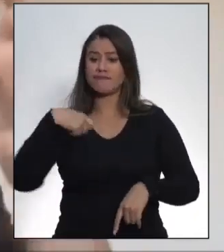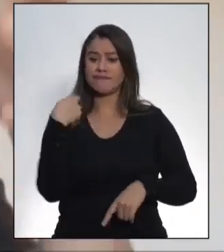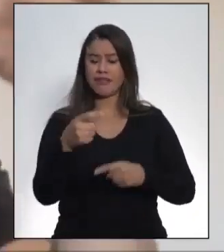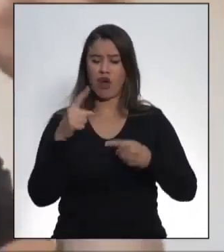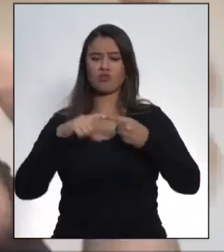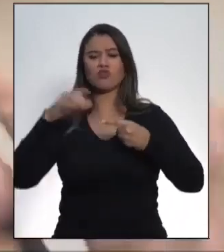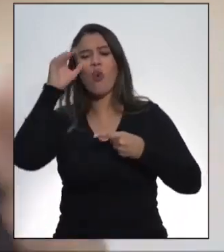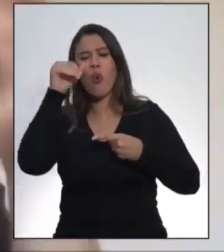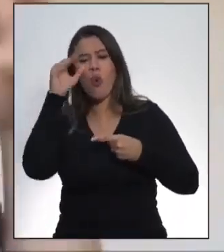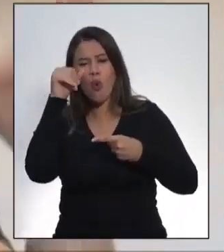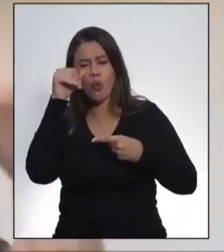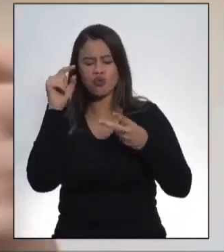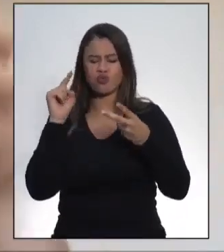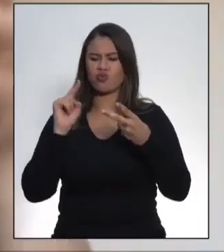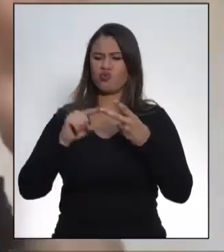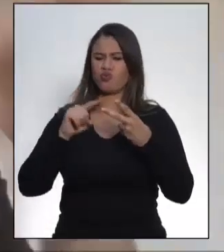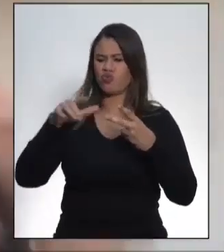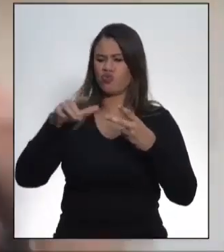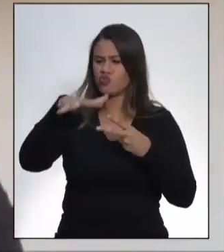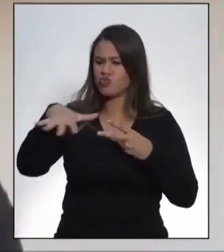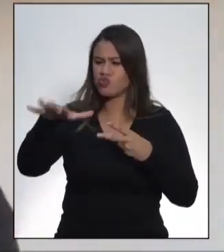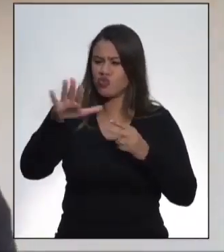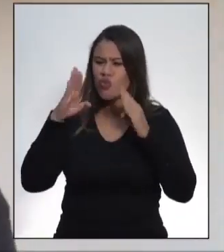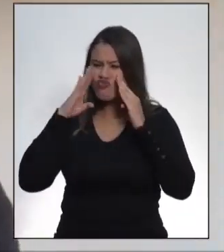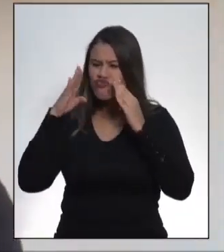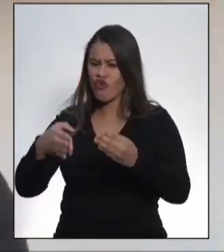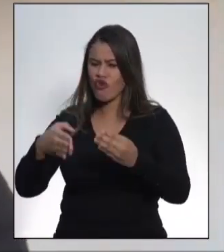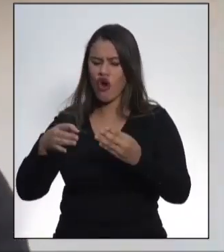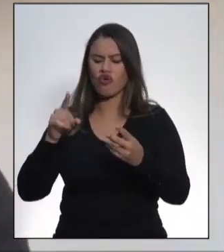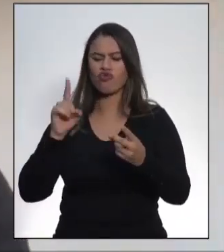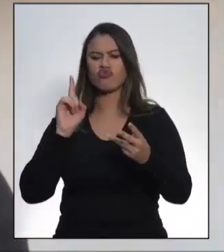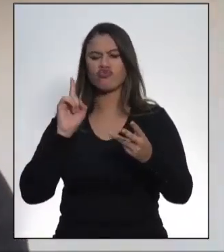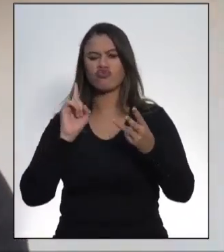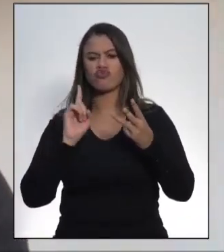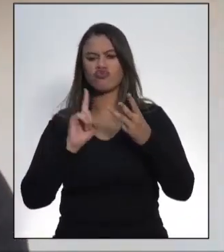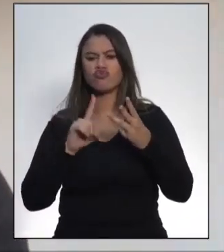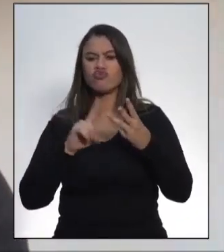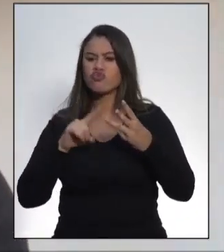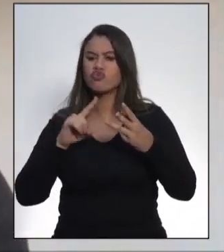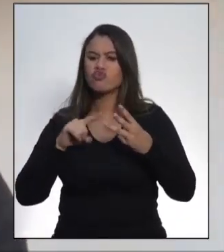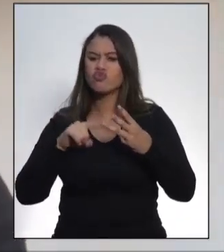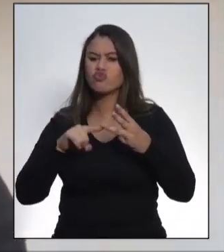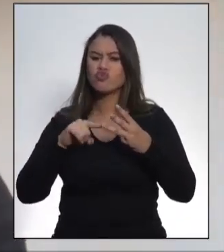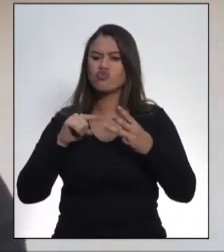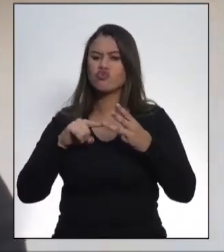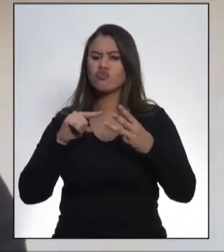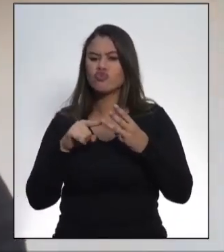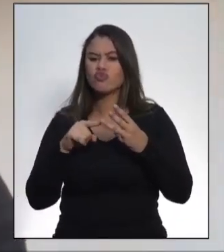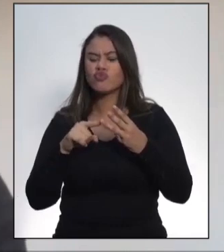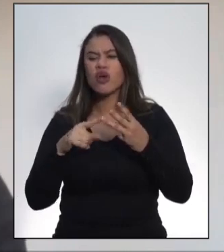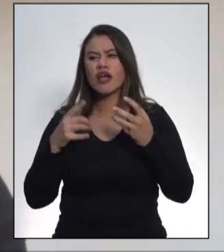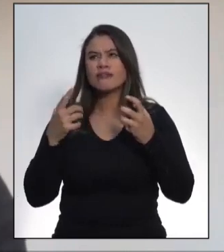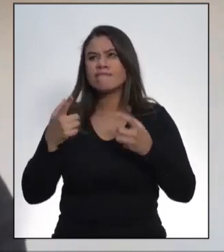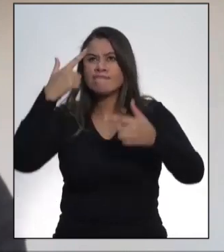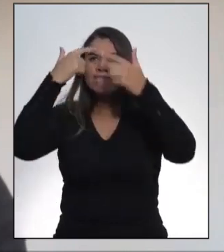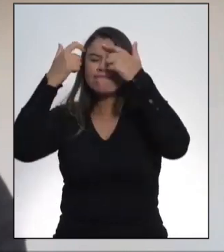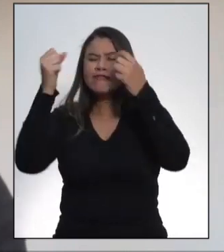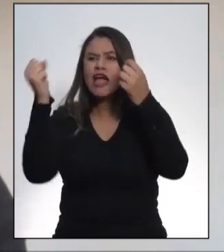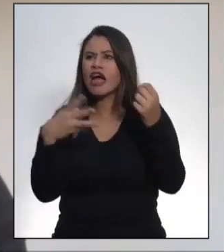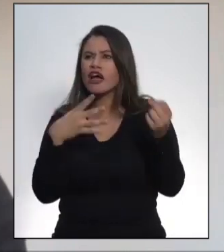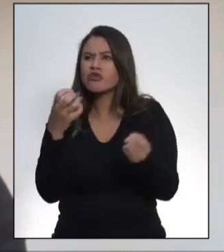de uma determinada indústria, de um determinado setor, e tanto tiver uma ideia nova sobre